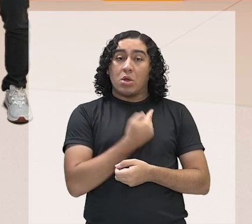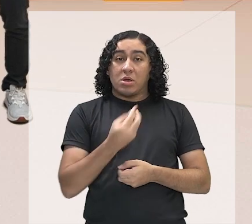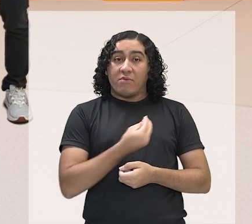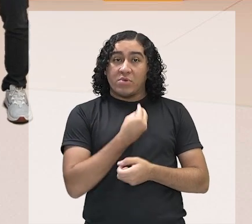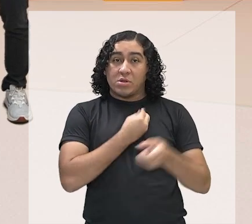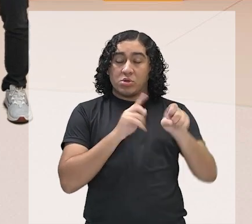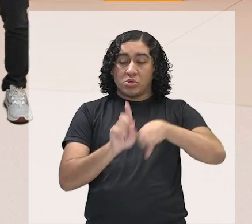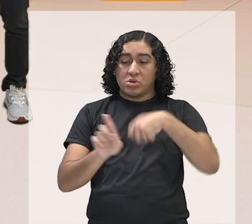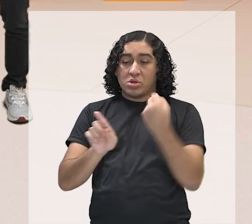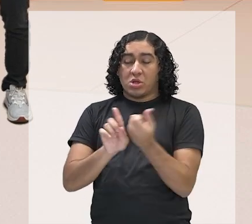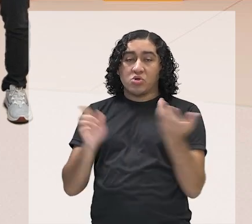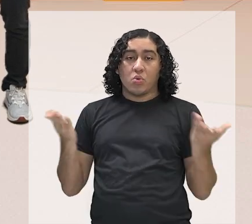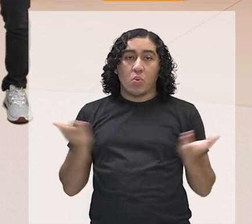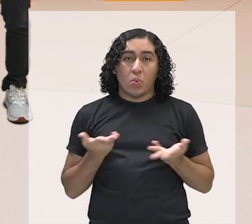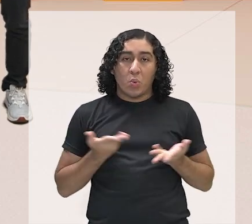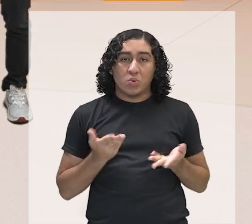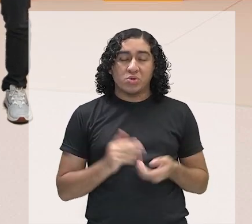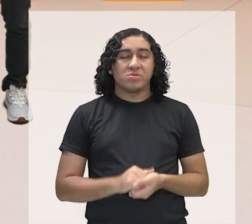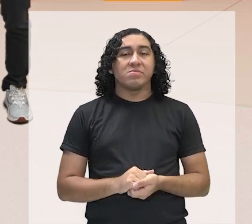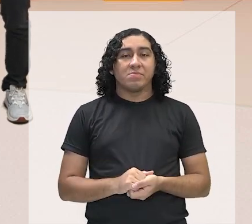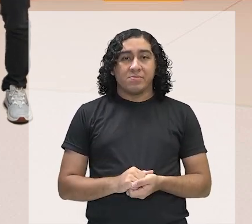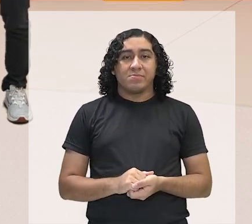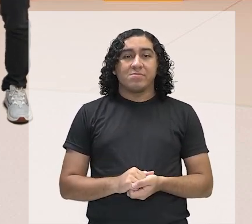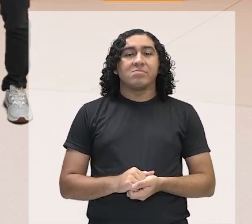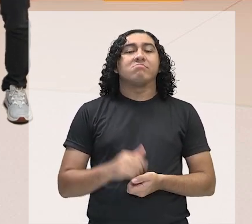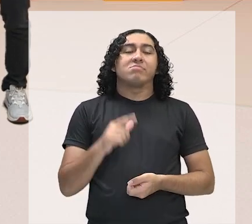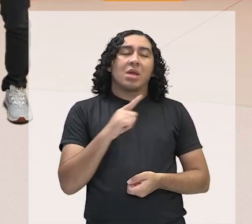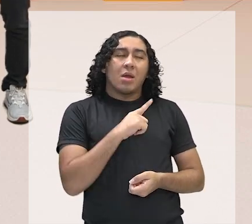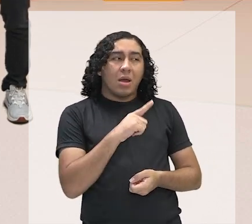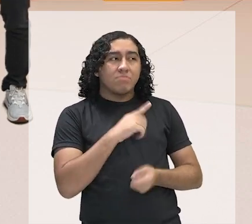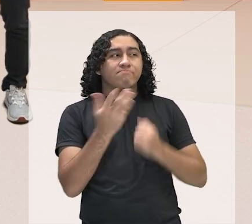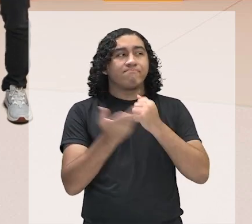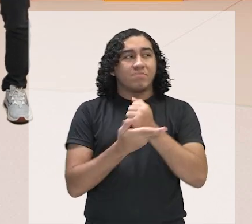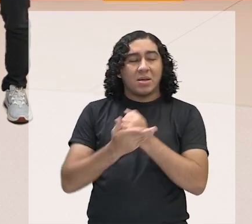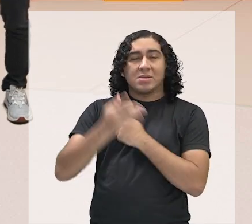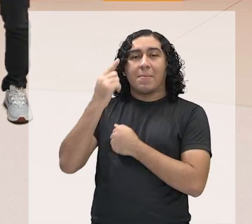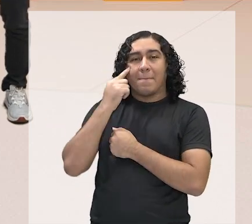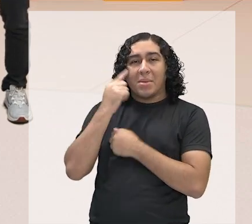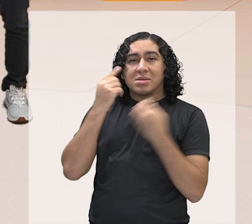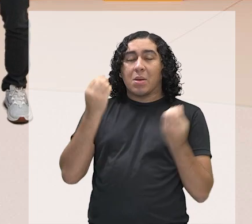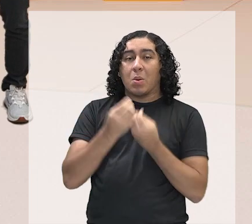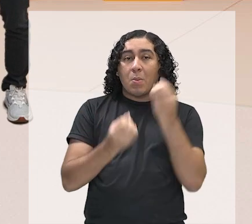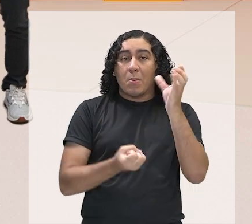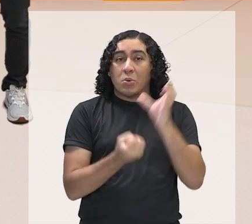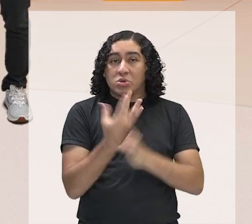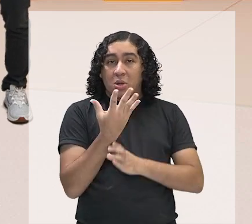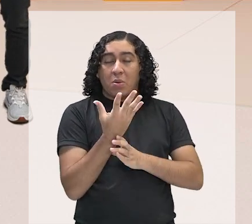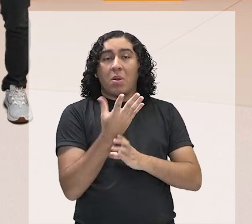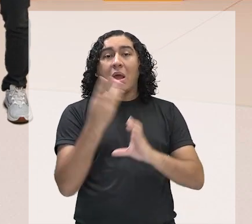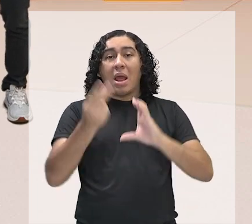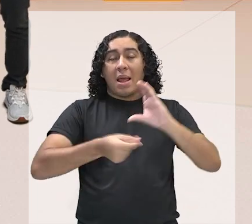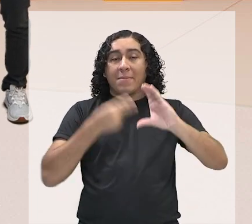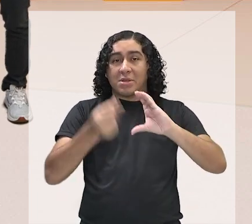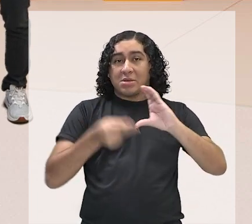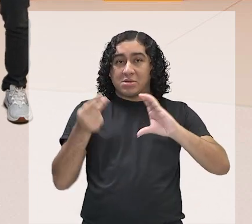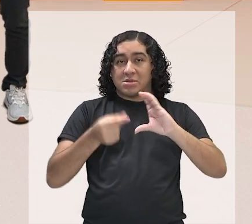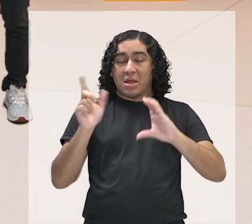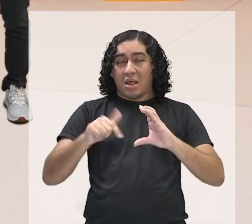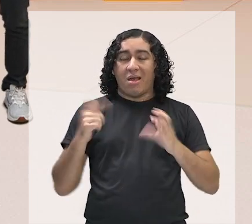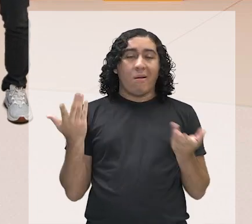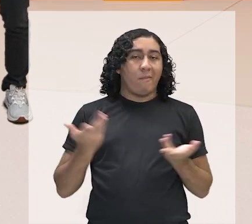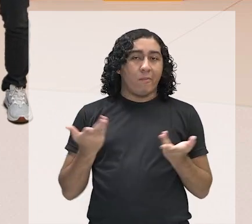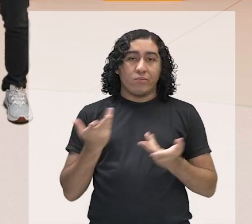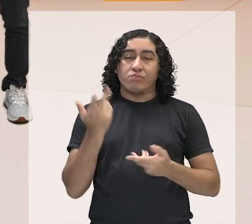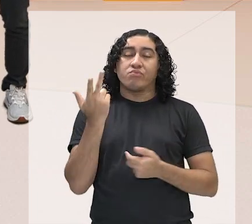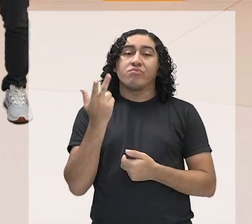sociedade que tem as suas bases no modo de produção capitalista, que é um modo de produção hegemônico. Como